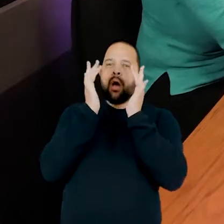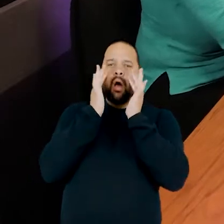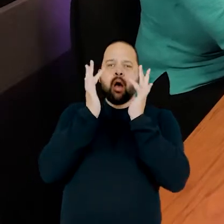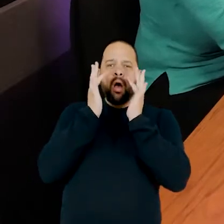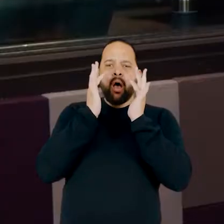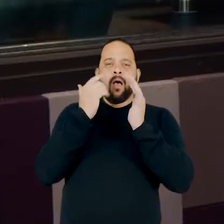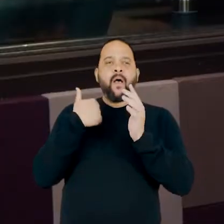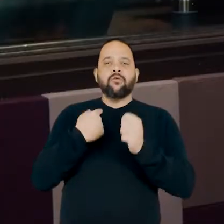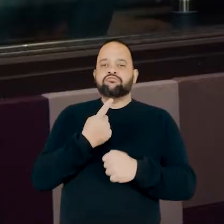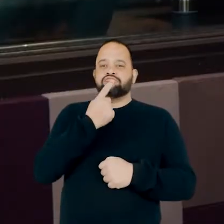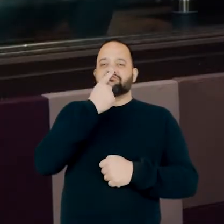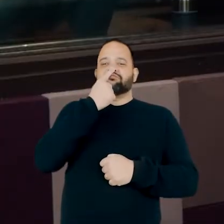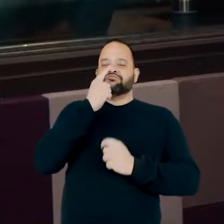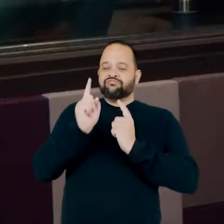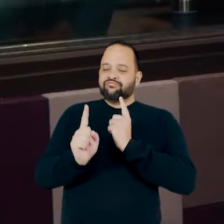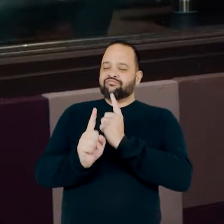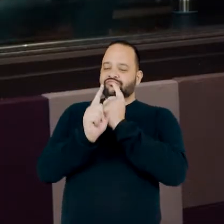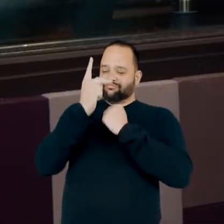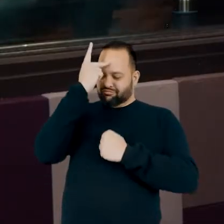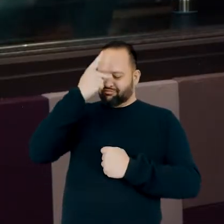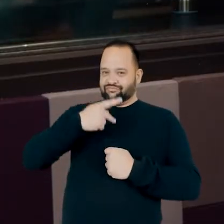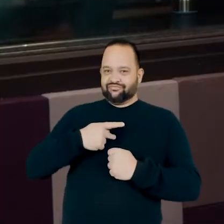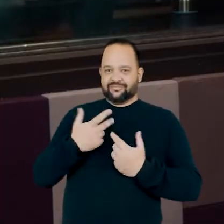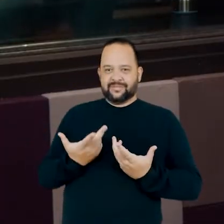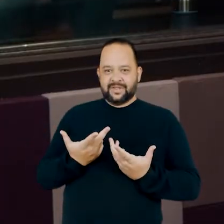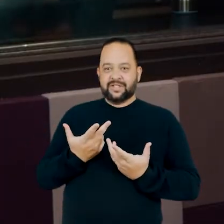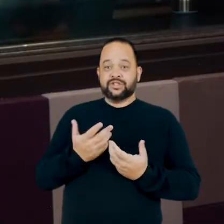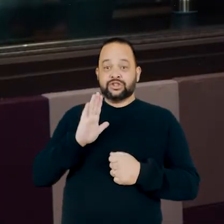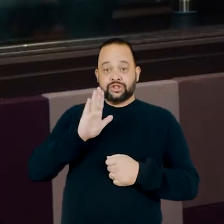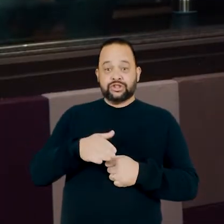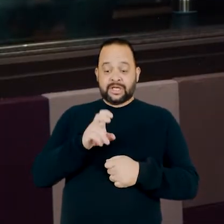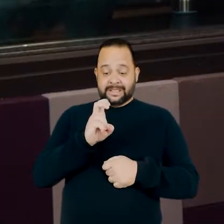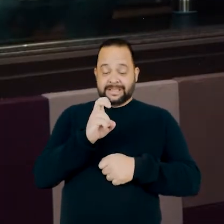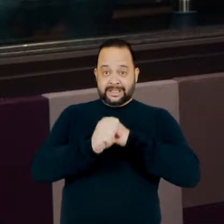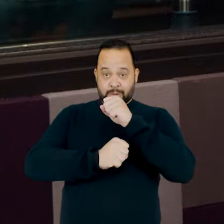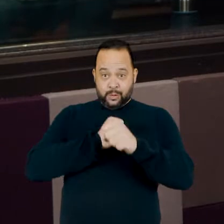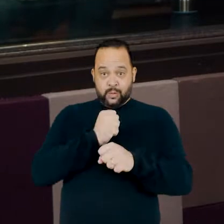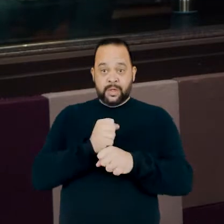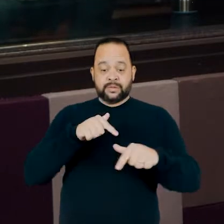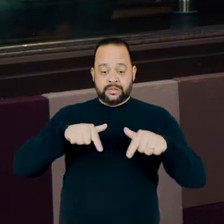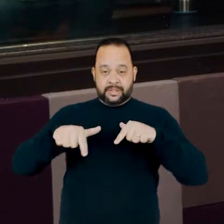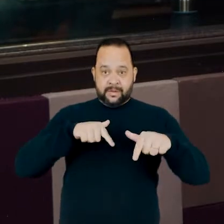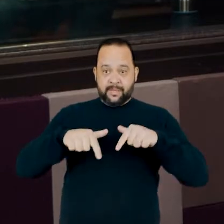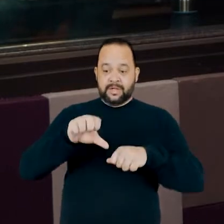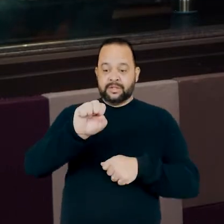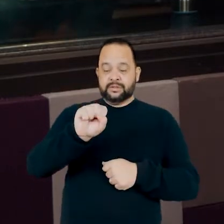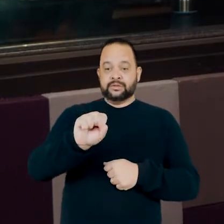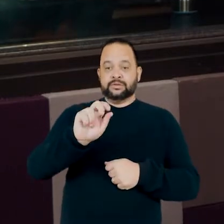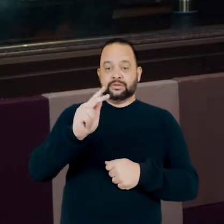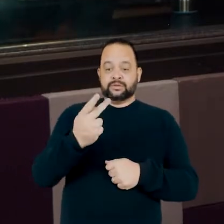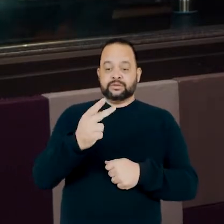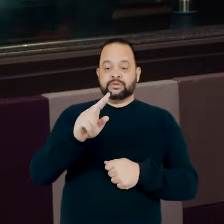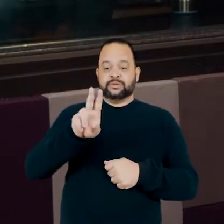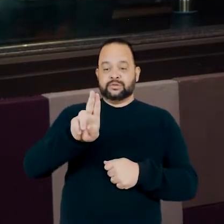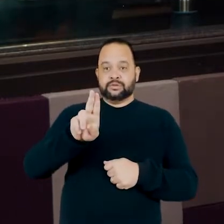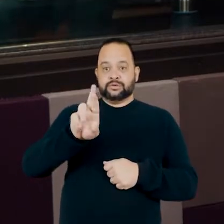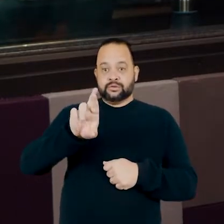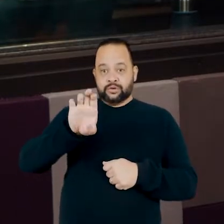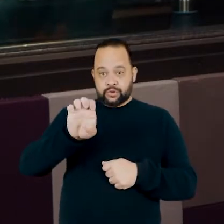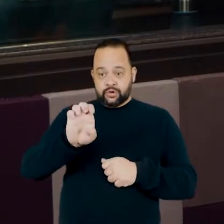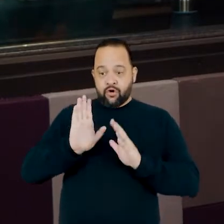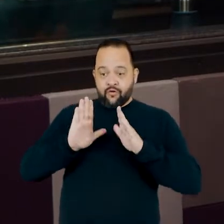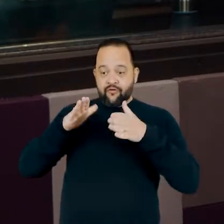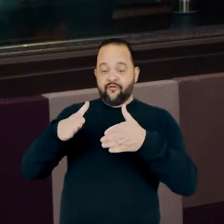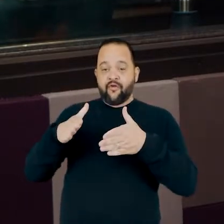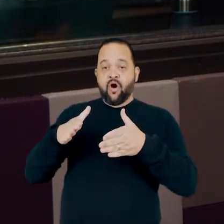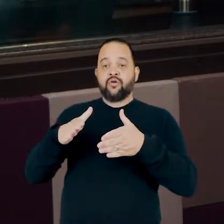realmente me encontrei. E tem cinco anos que eu estou na Shure, né? 100% focada na parte de